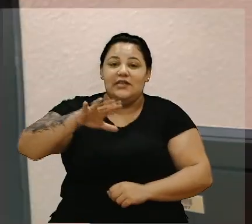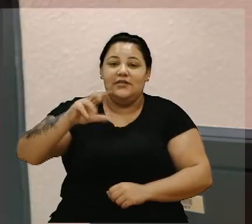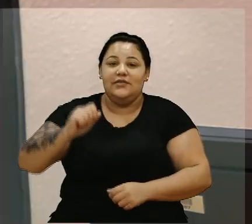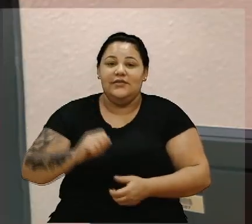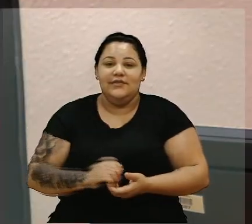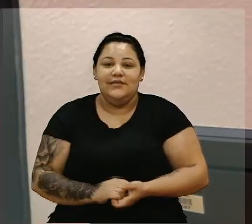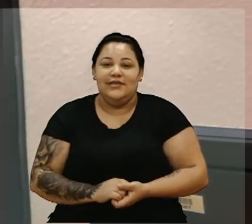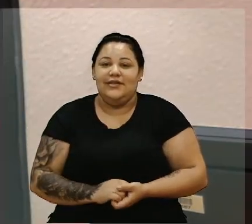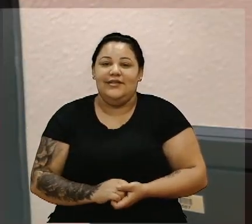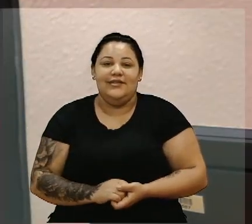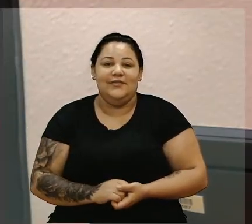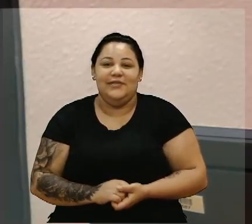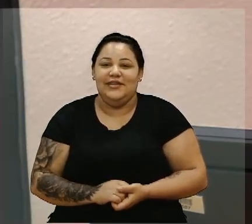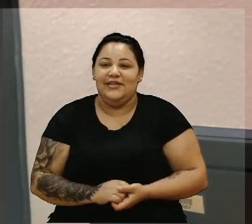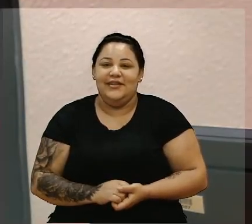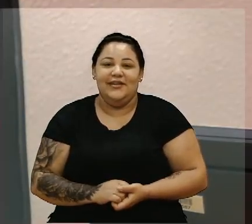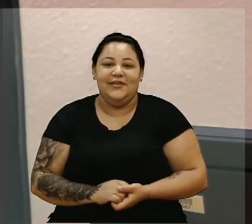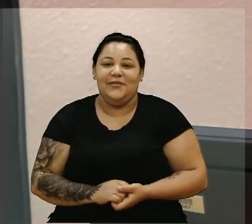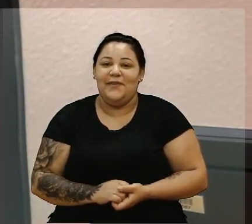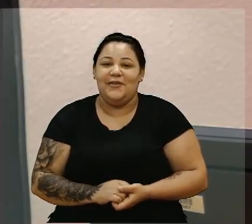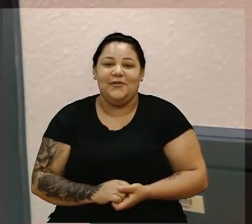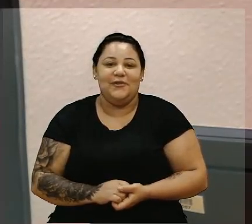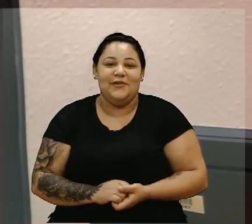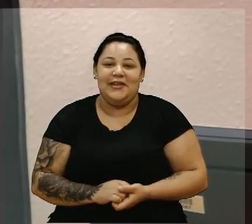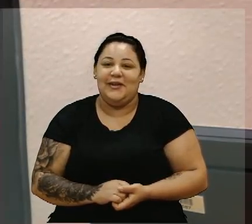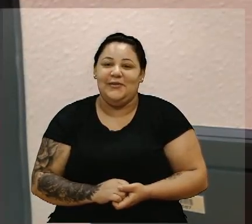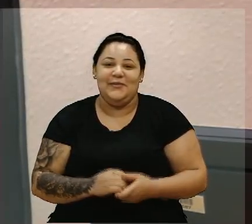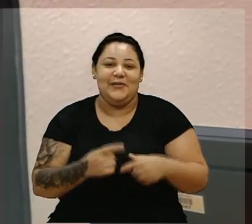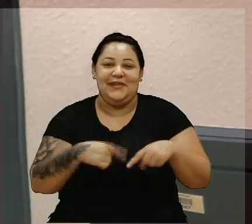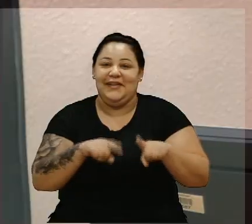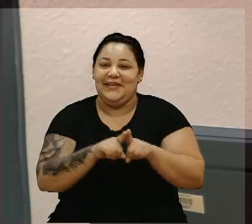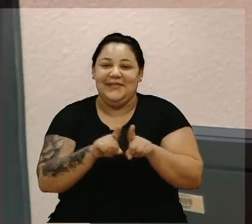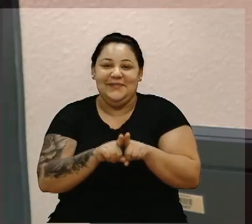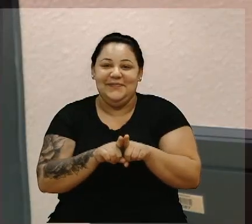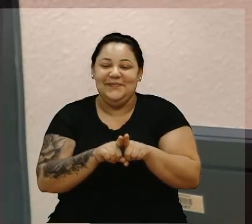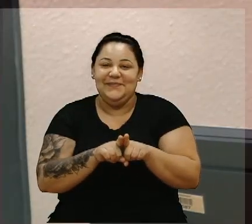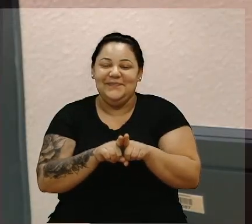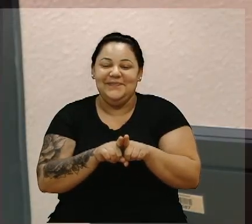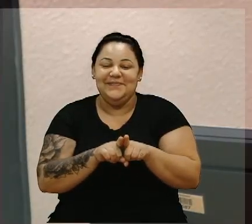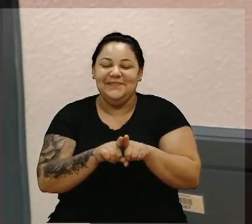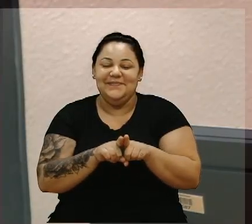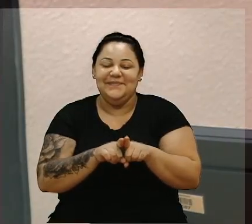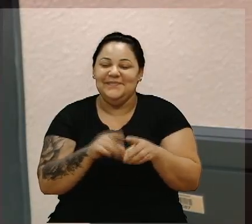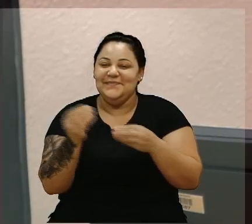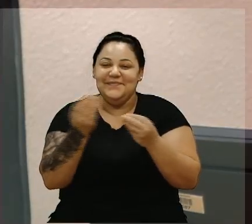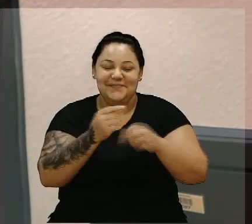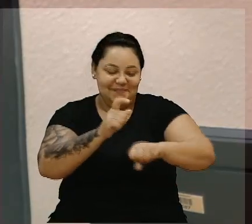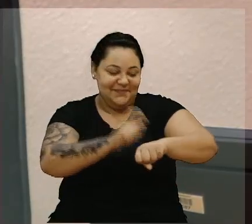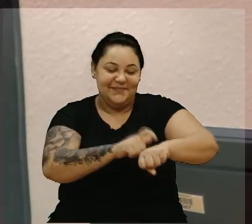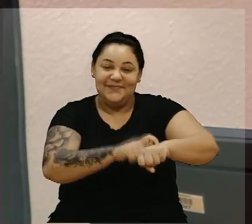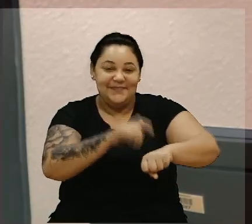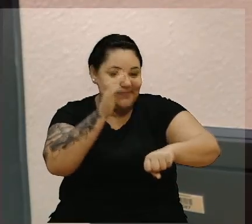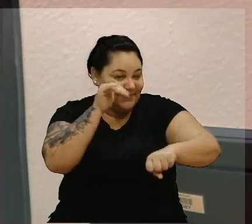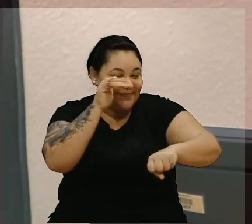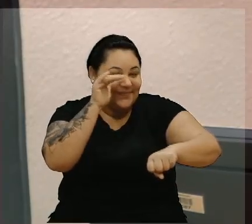distribuídos na alimentação, mas a qualidade não é muito boa. Há muito tempo se observa que